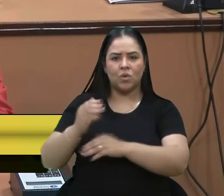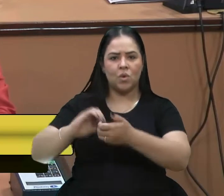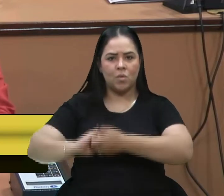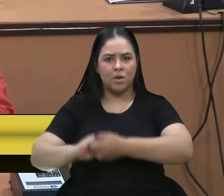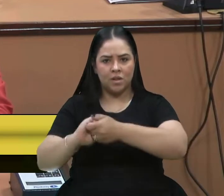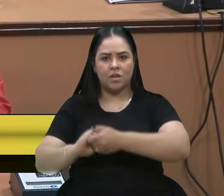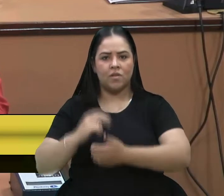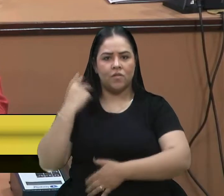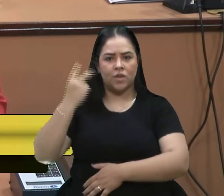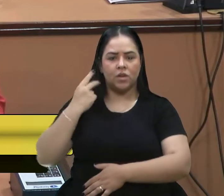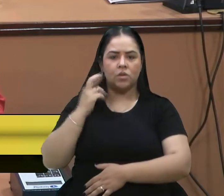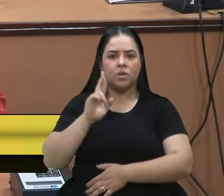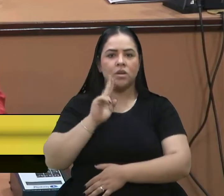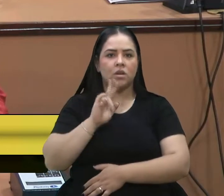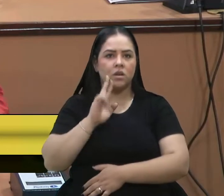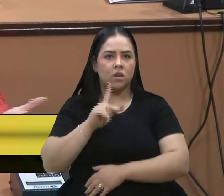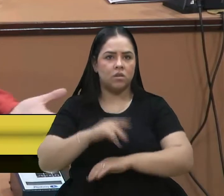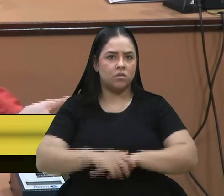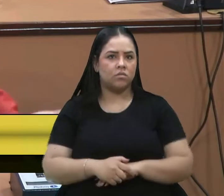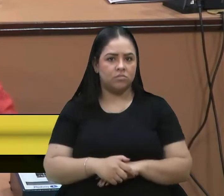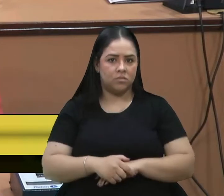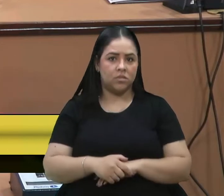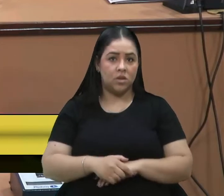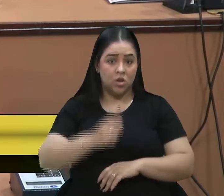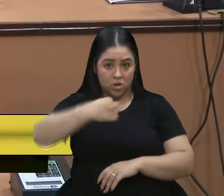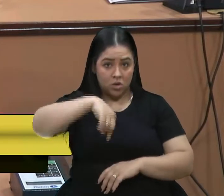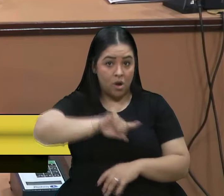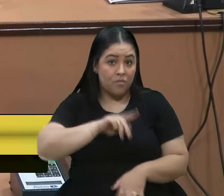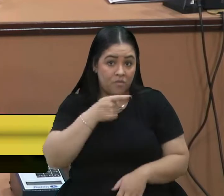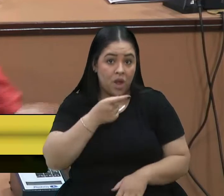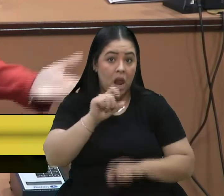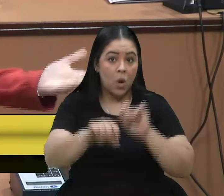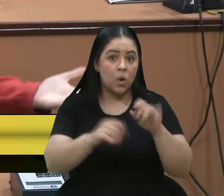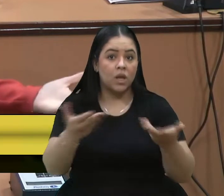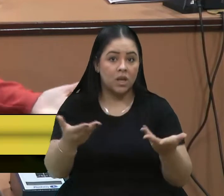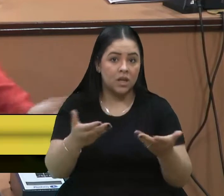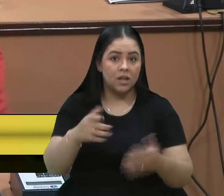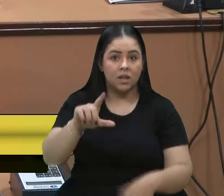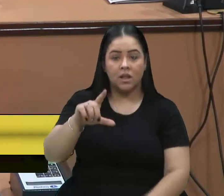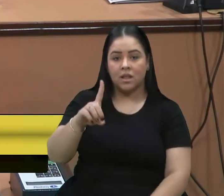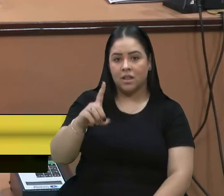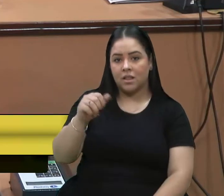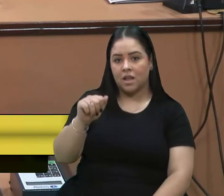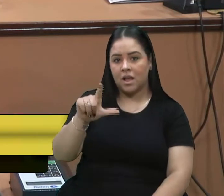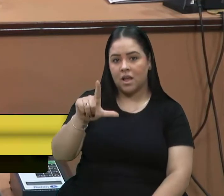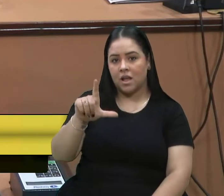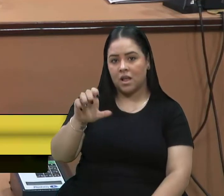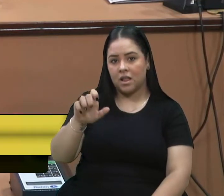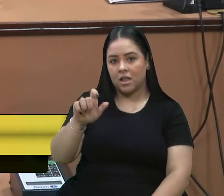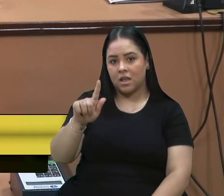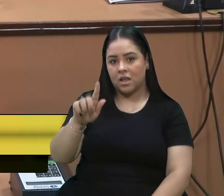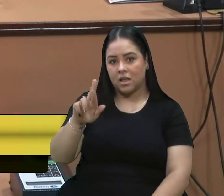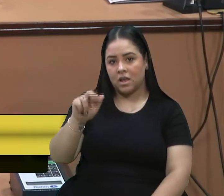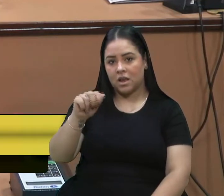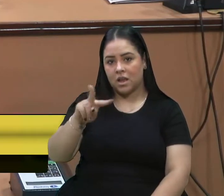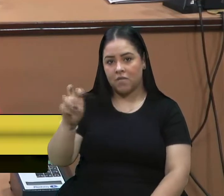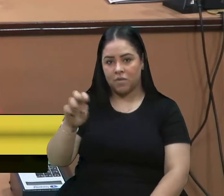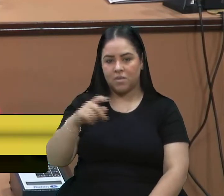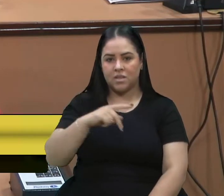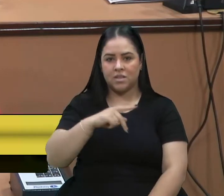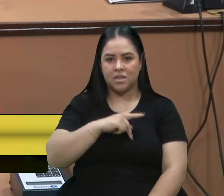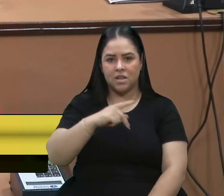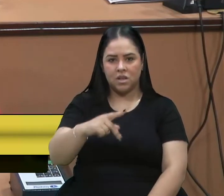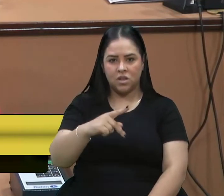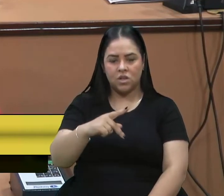Renato Oliveira e vamos dar nome aos bois, né? O senhor Dalegrave, presidente do MDB, me